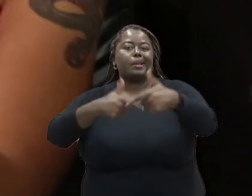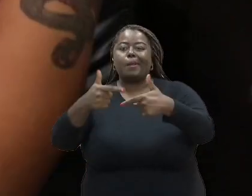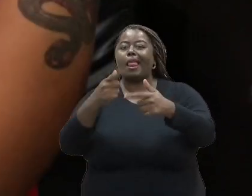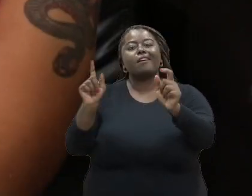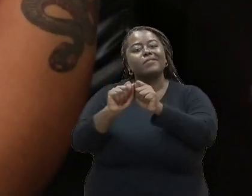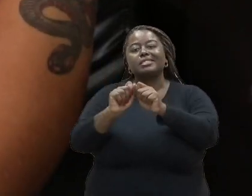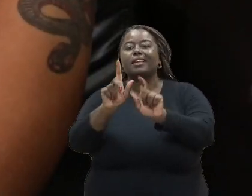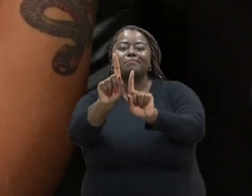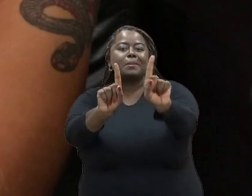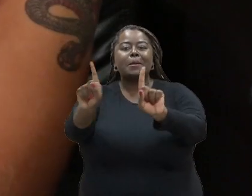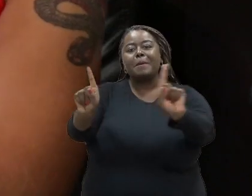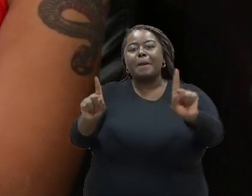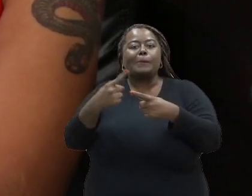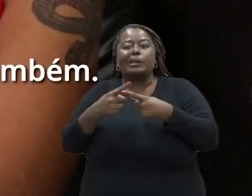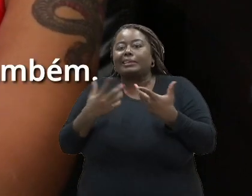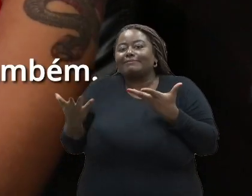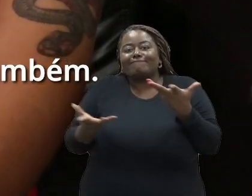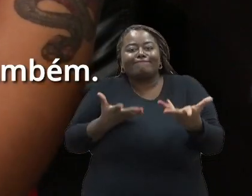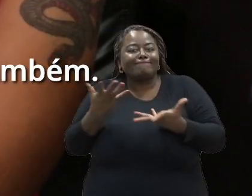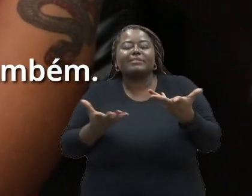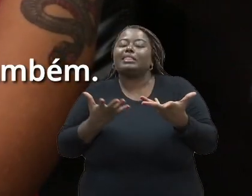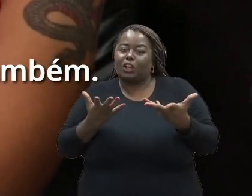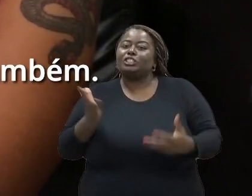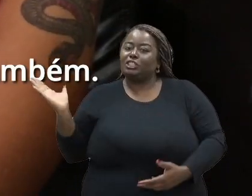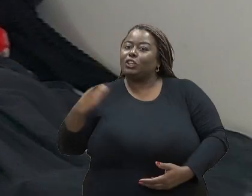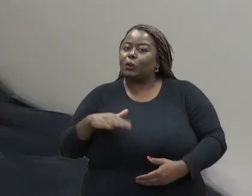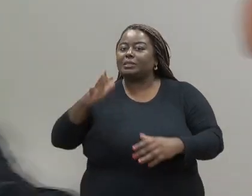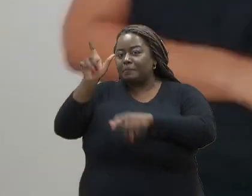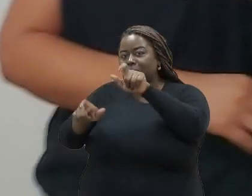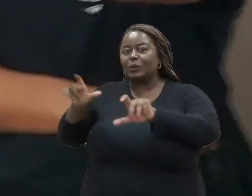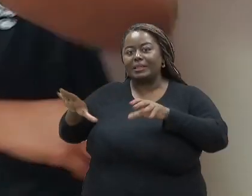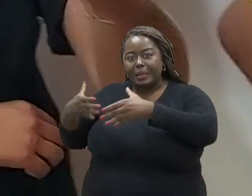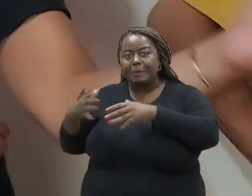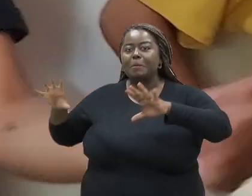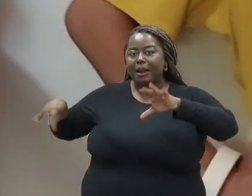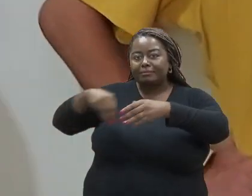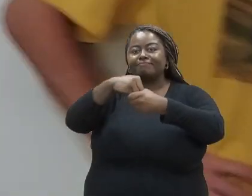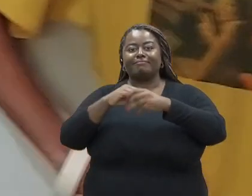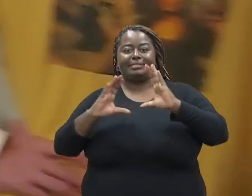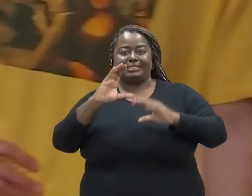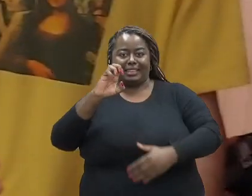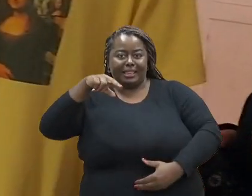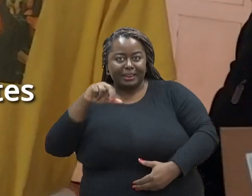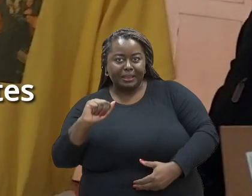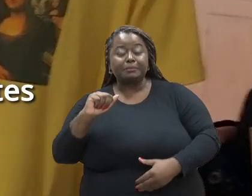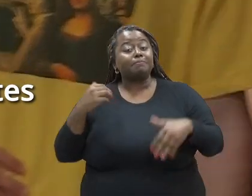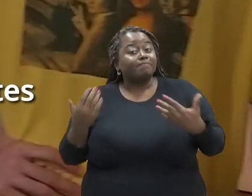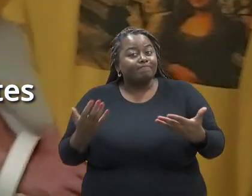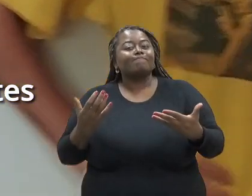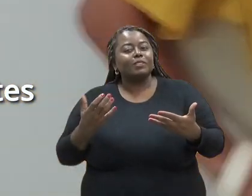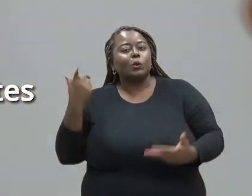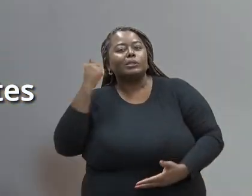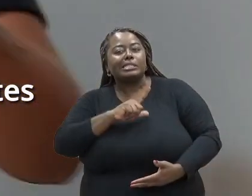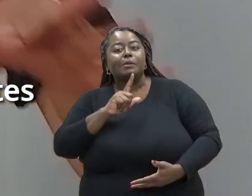mesmo toda a cena. Então a gente trouxe uma galera da equipe também. Então é muito interessante como o cinema proporciona isso. A gente conseguiu